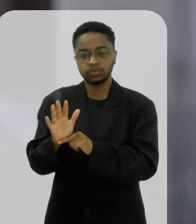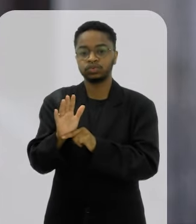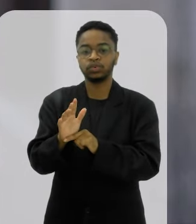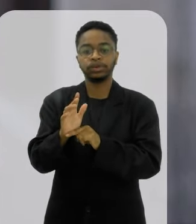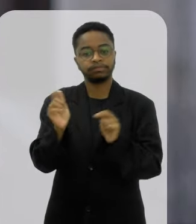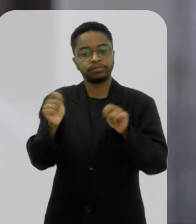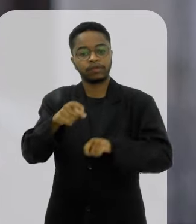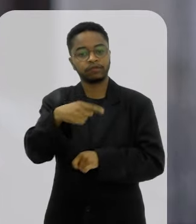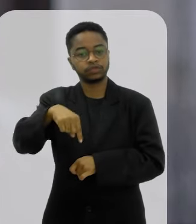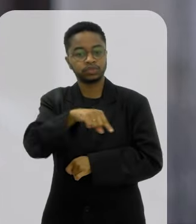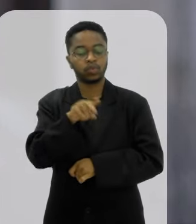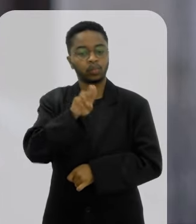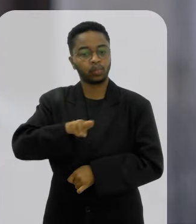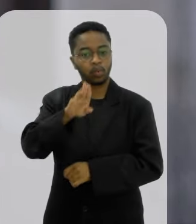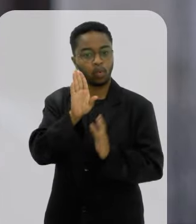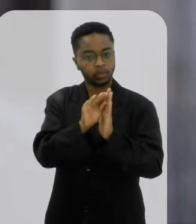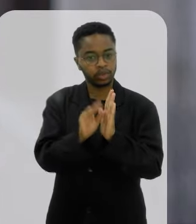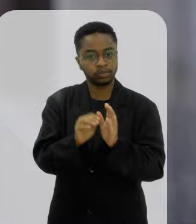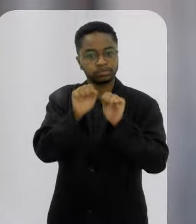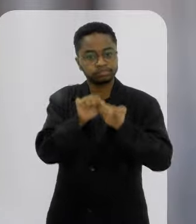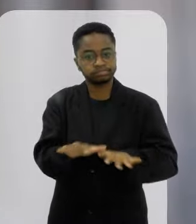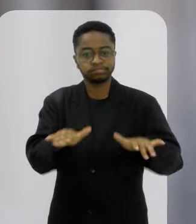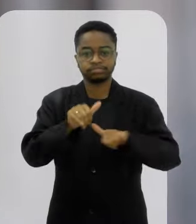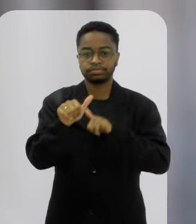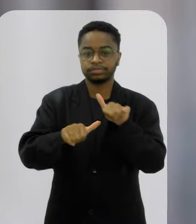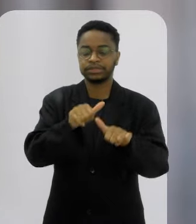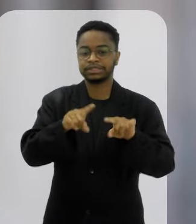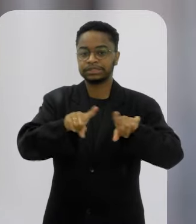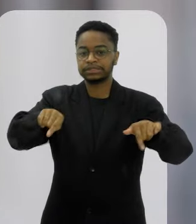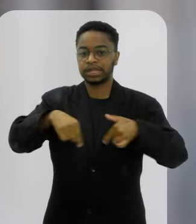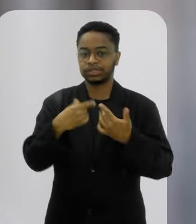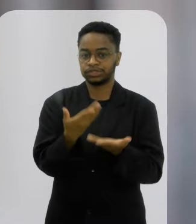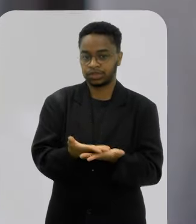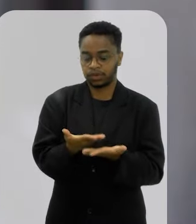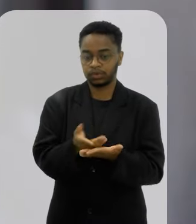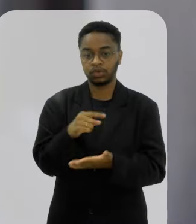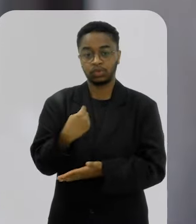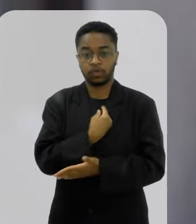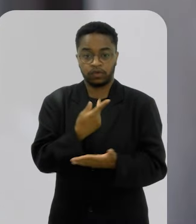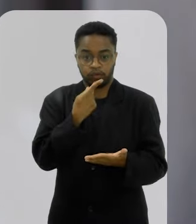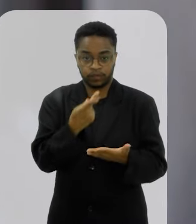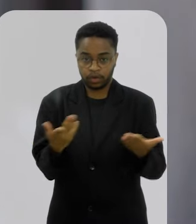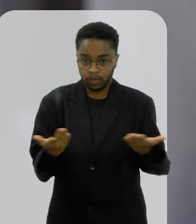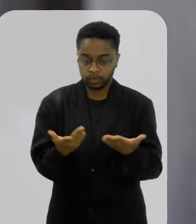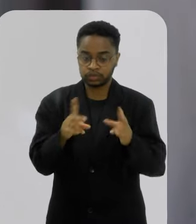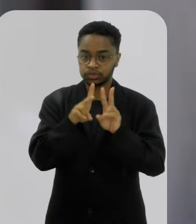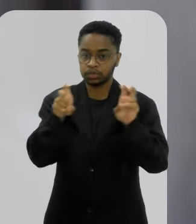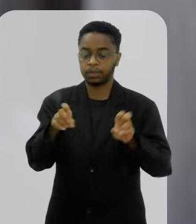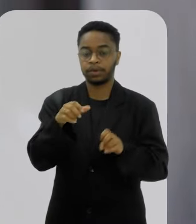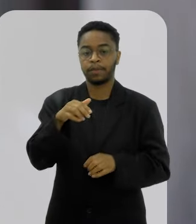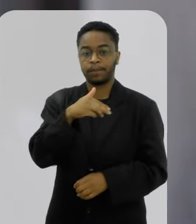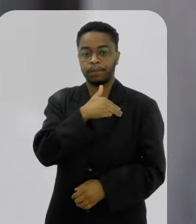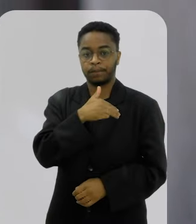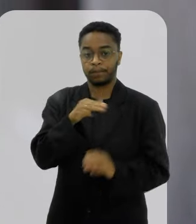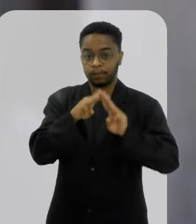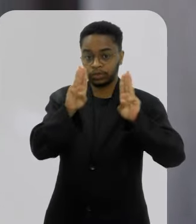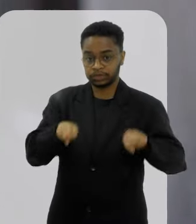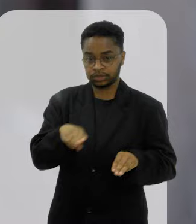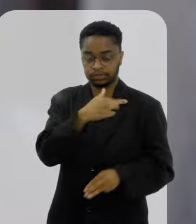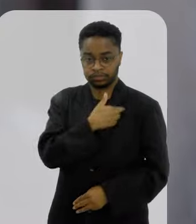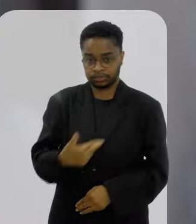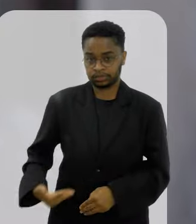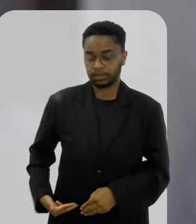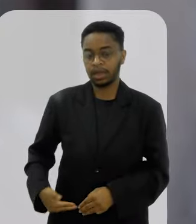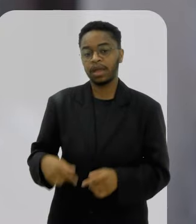essa, para que vocês possam usar o conteúdo para transformação em sala de aula. Vamos abordar nesse vídeo o Museu da